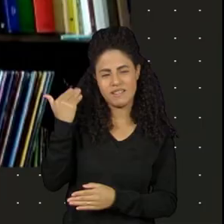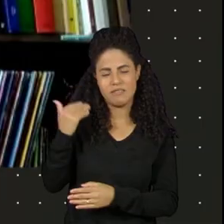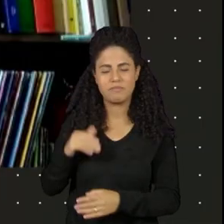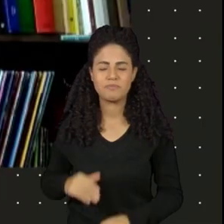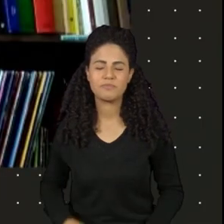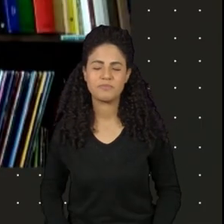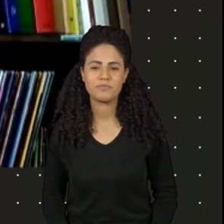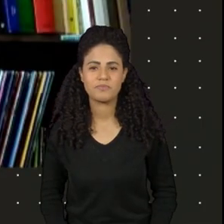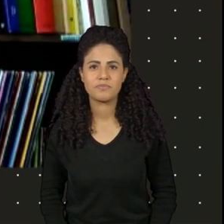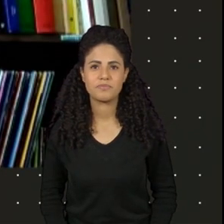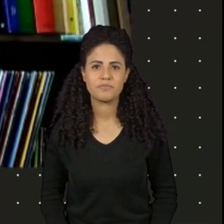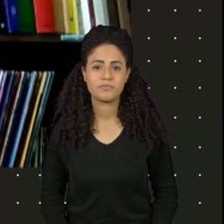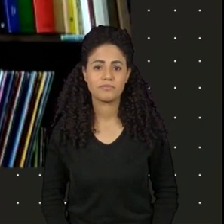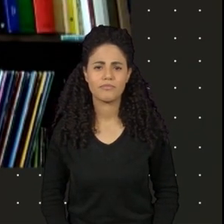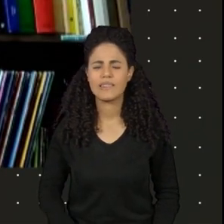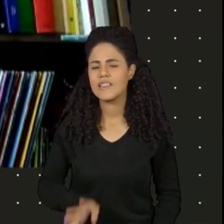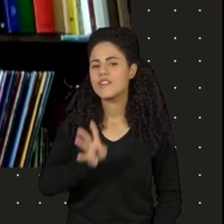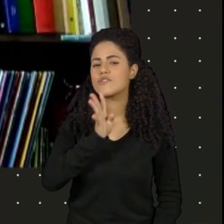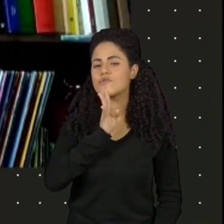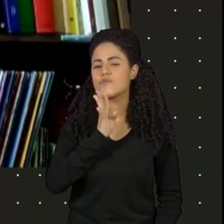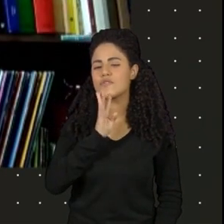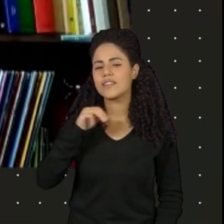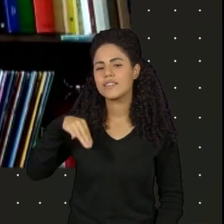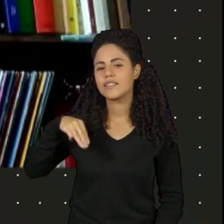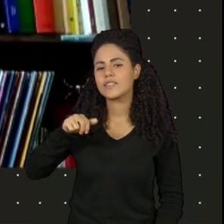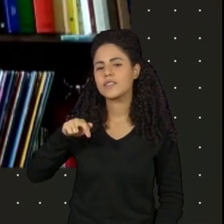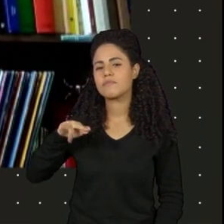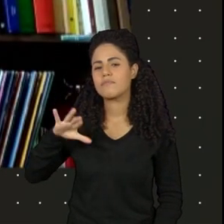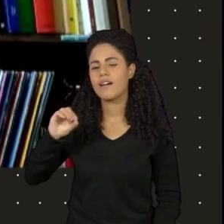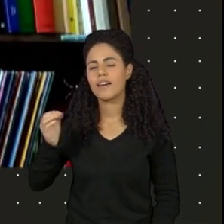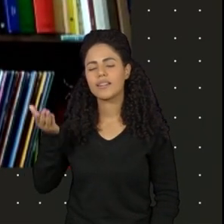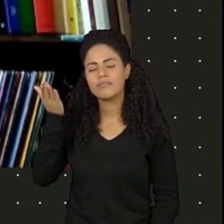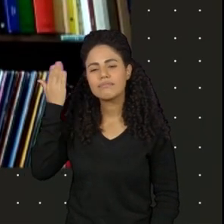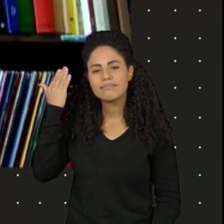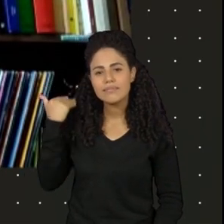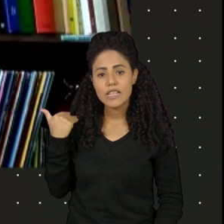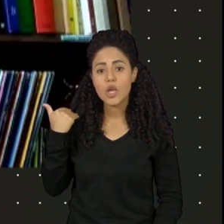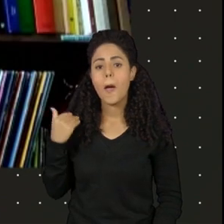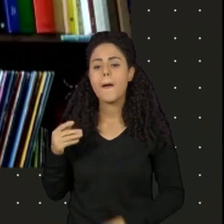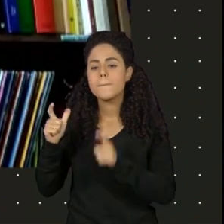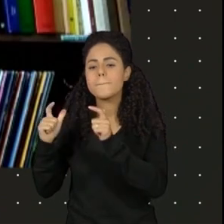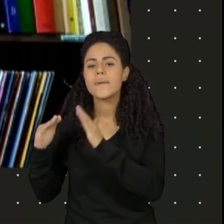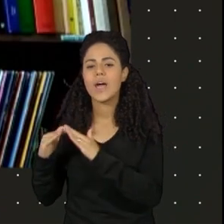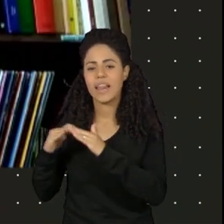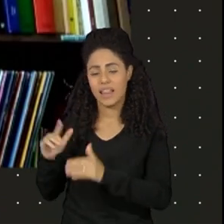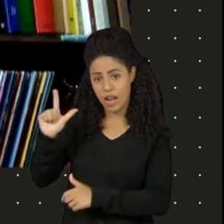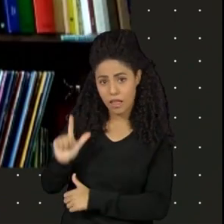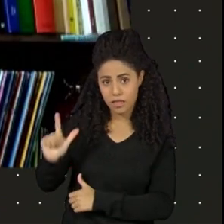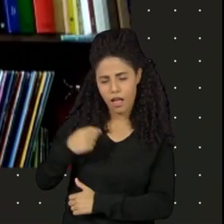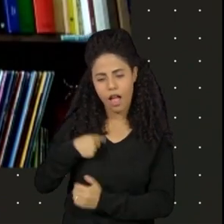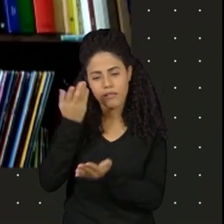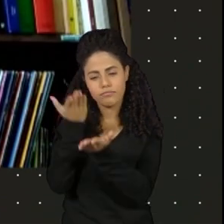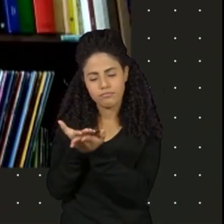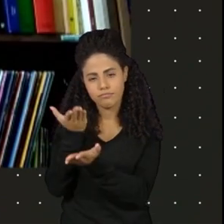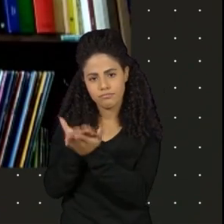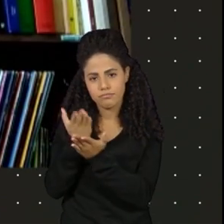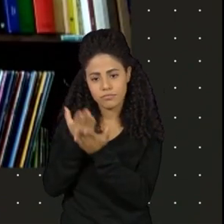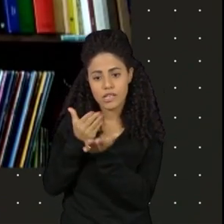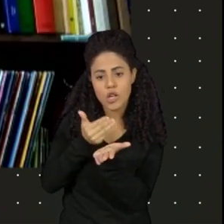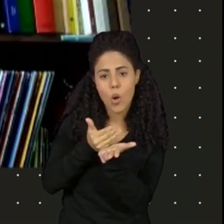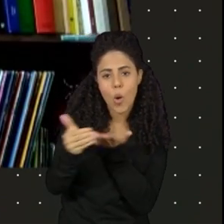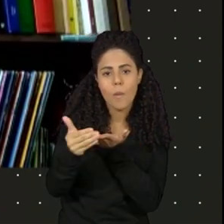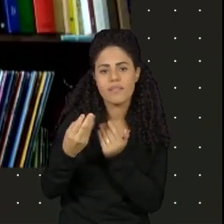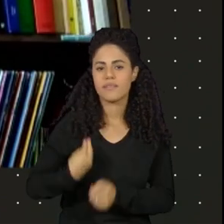bom. Eu conheço o Mário desde o período que eu morei em Londrina, onde eu estudei e comecei minha